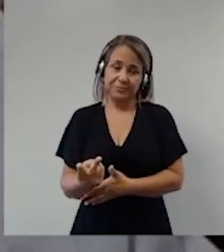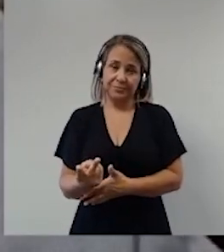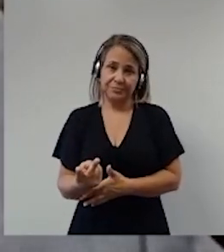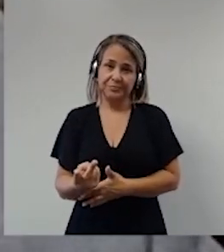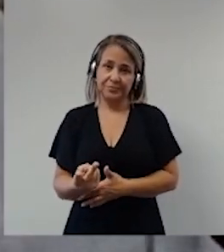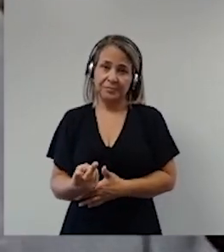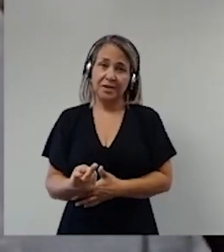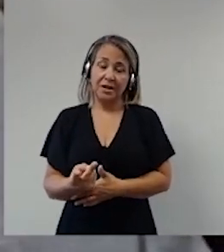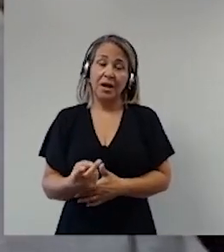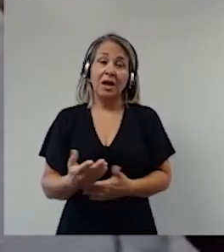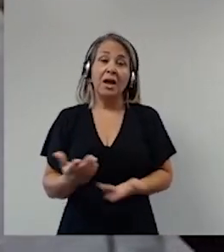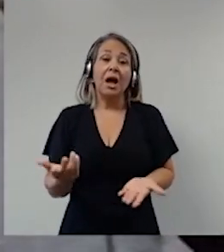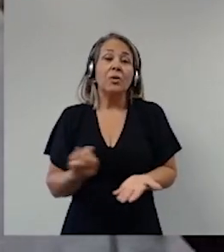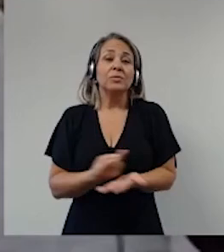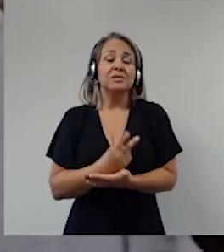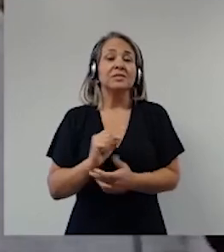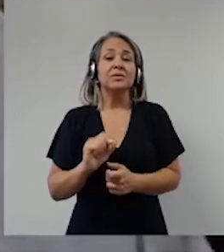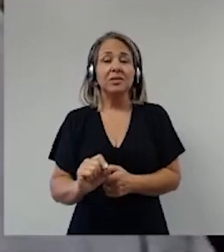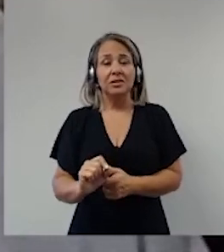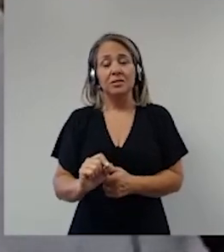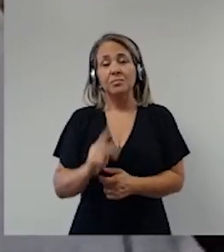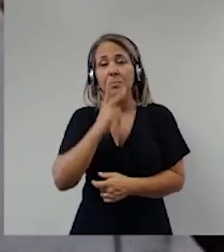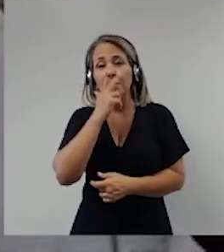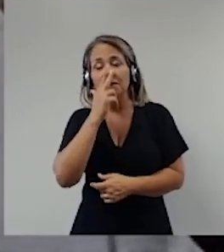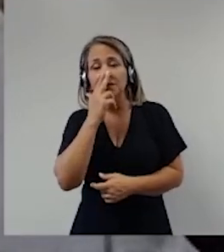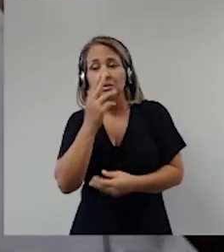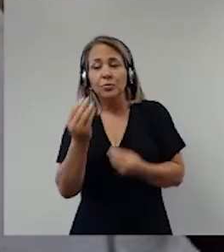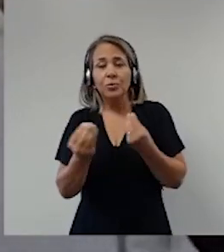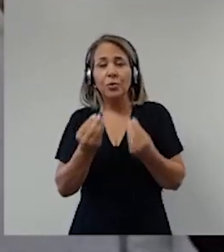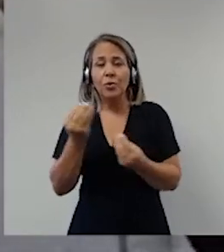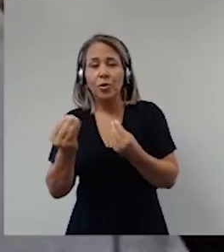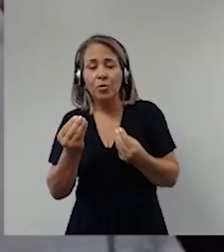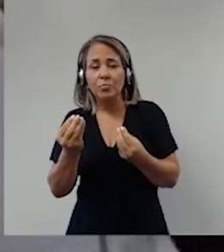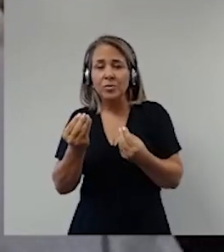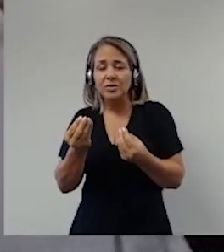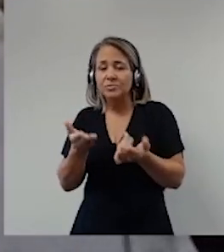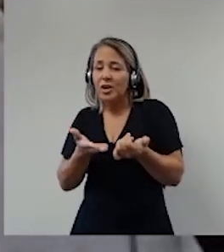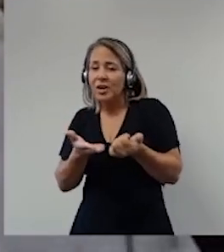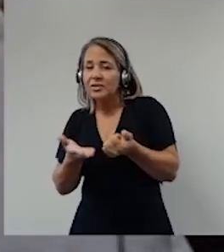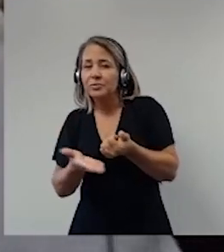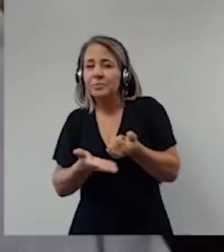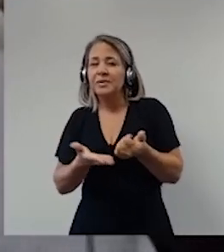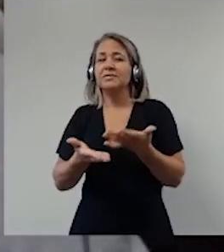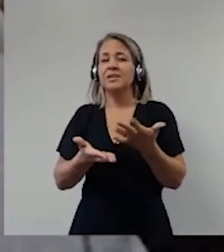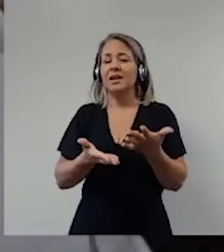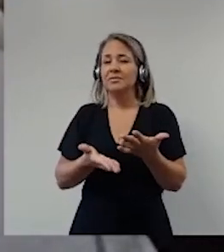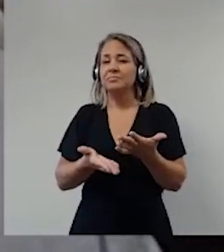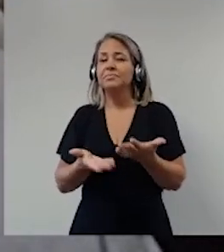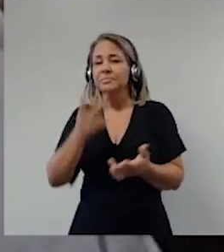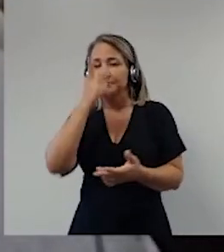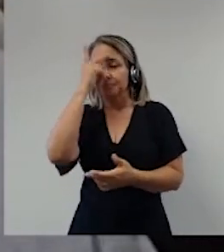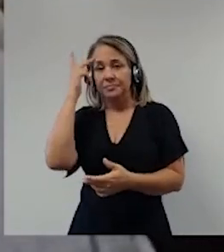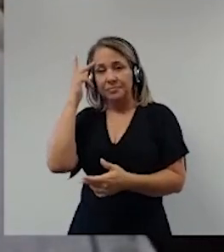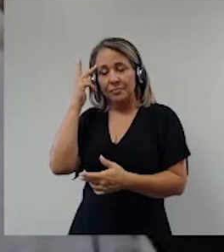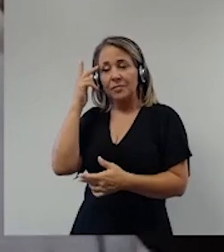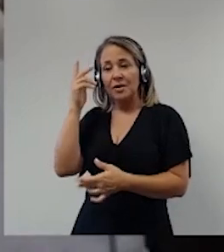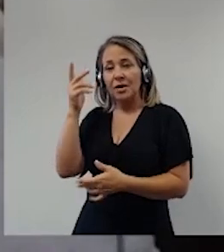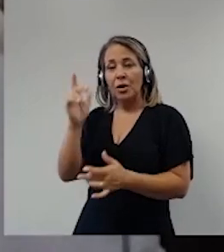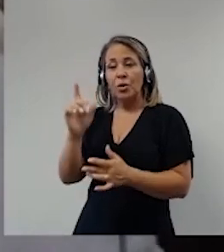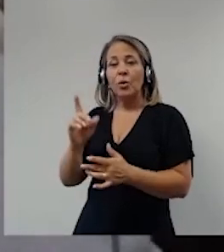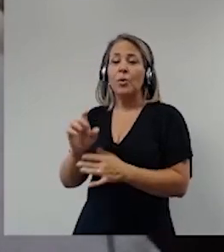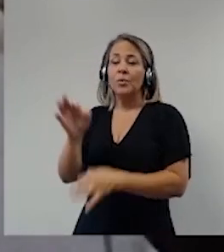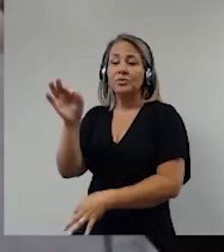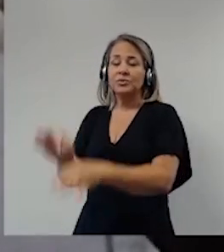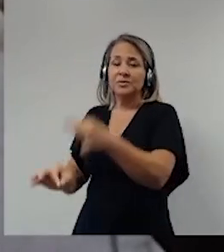isso acabou ensejando, até como forma de respaldar os gestores públicos, o ajuizamento da